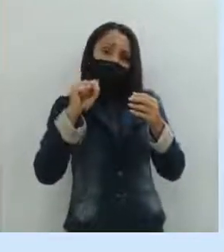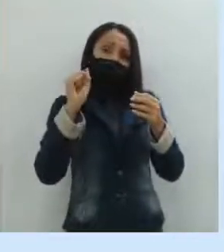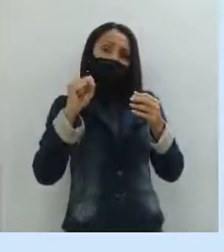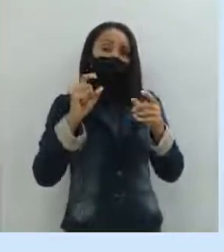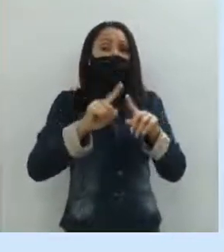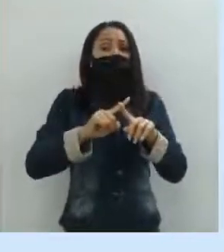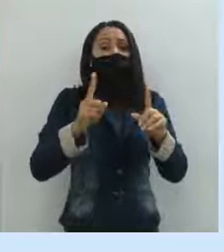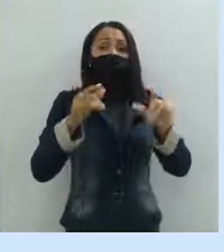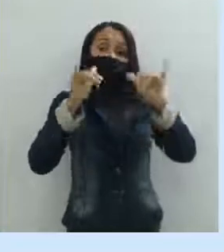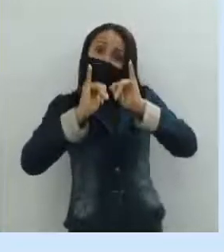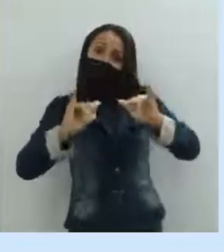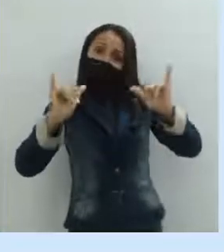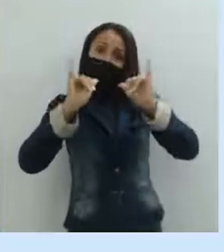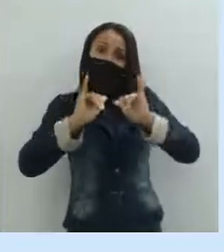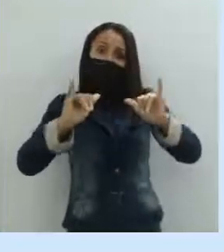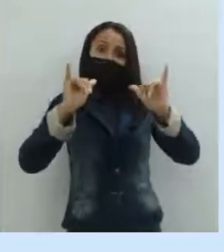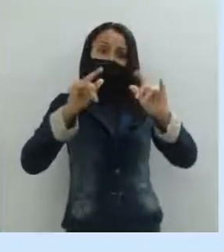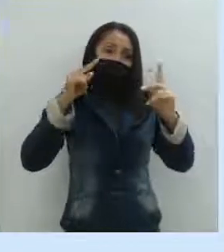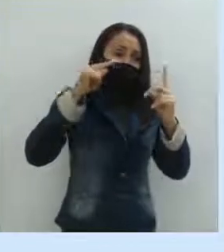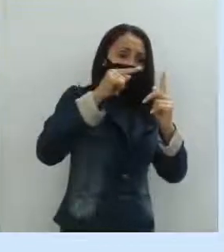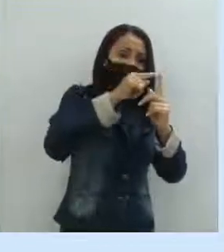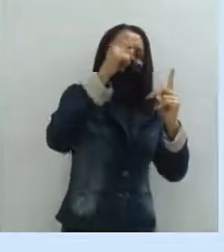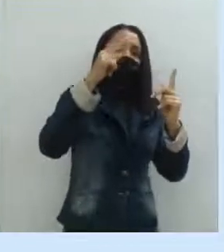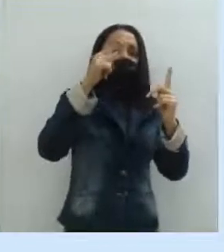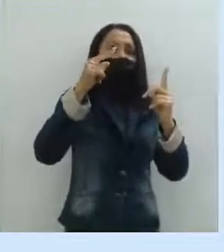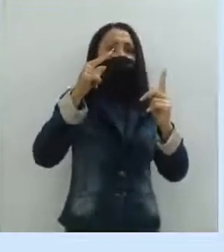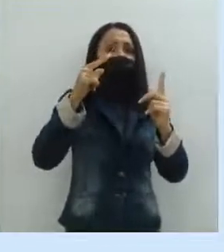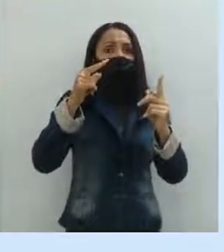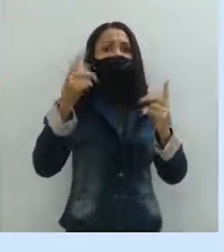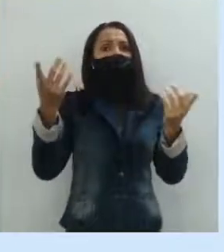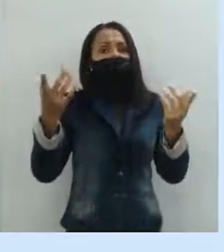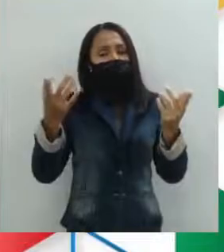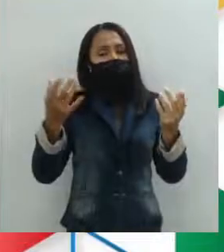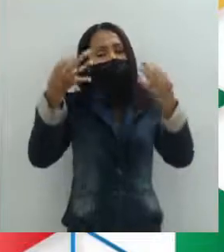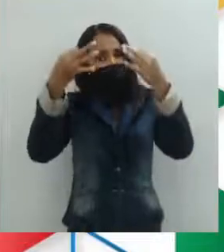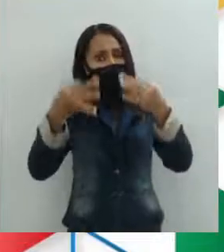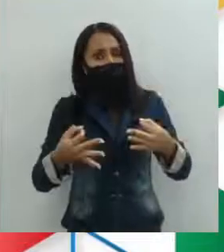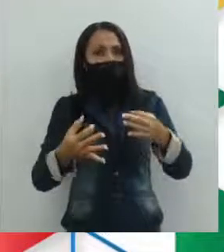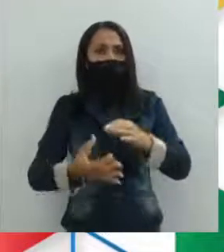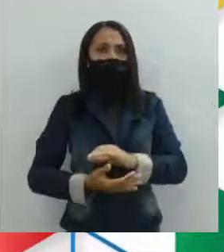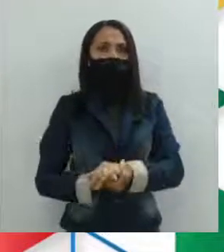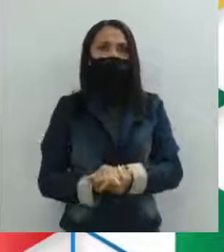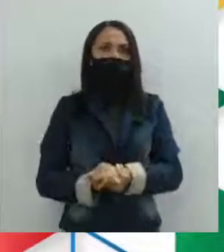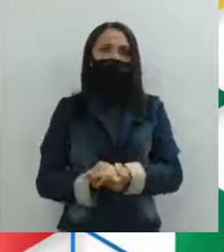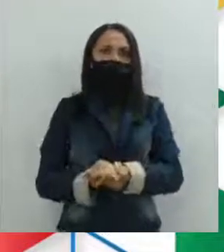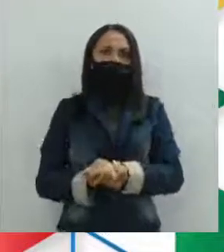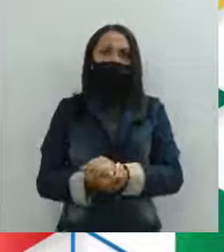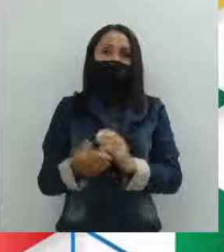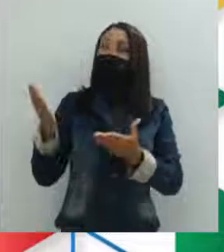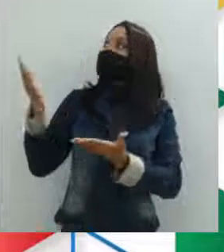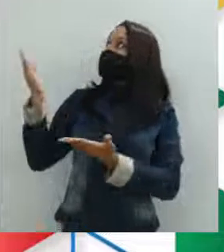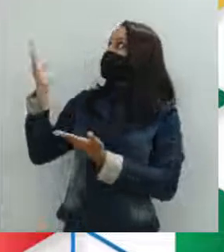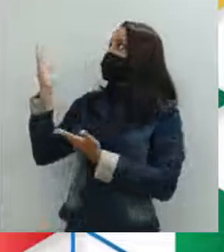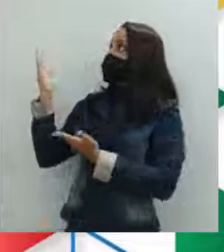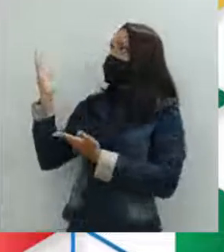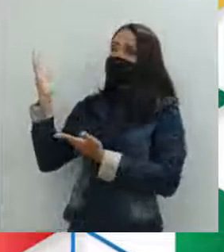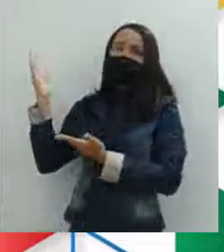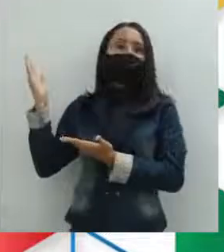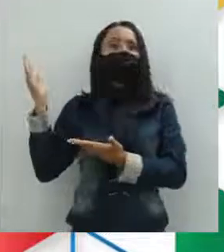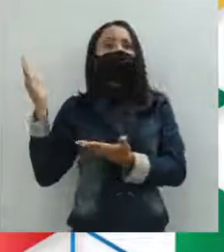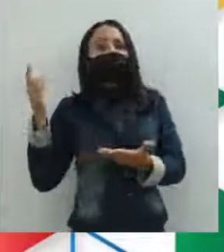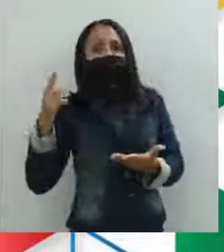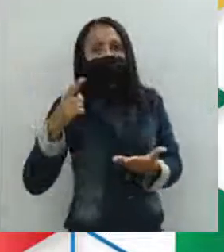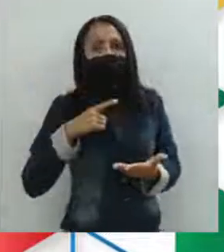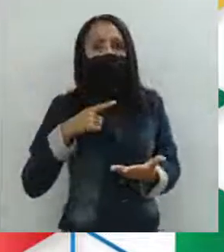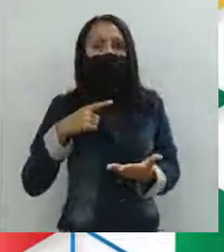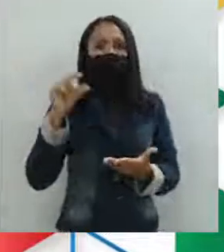a informação, a objetividade. E vamos adiante. Na tela trago para vocês justamente